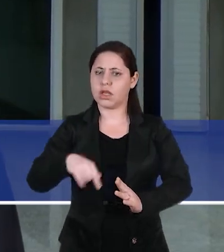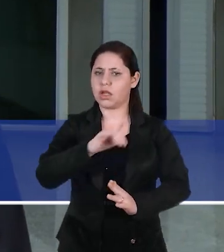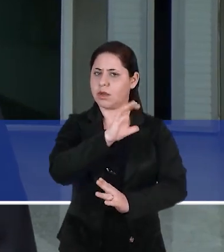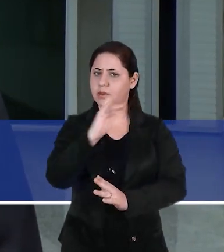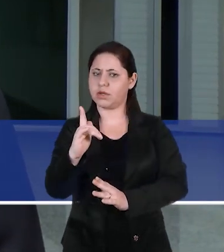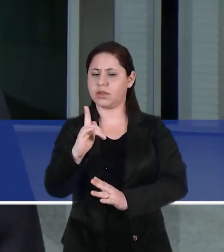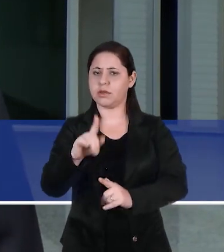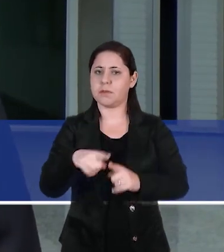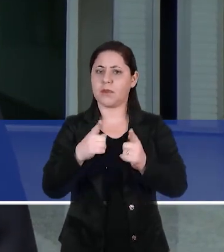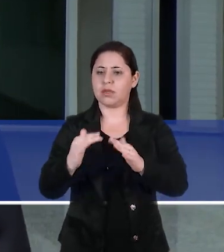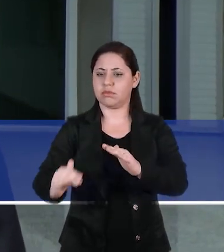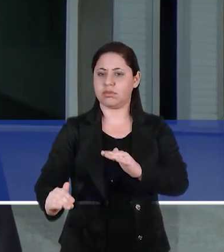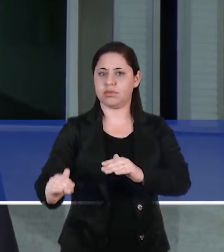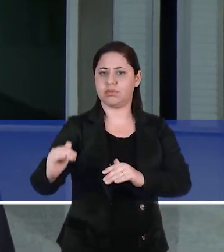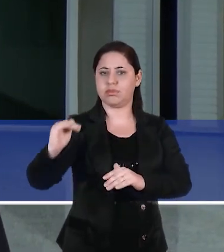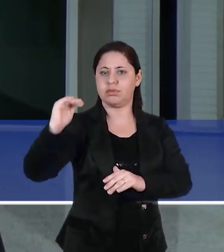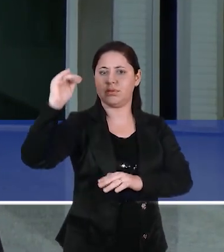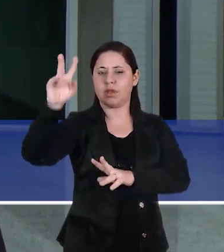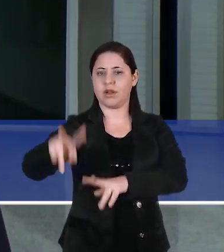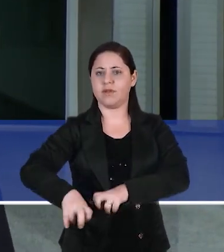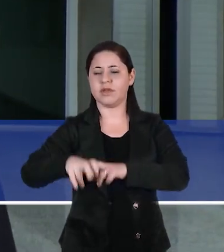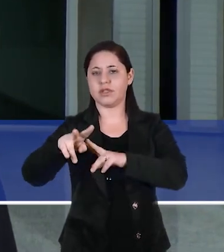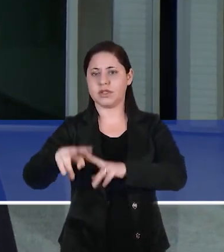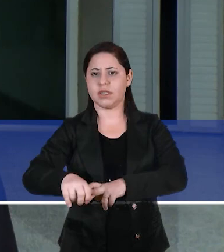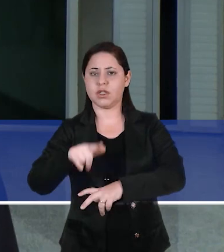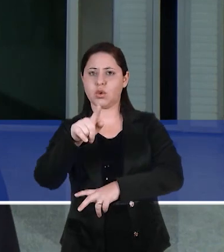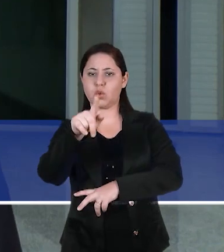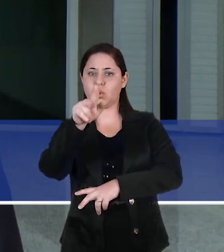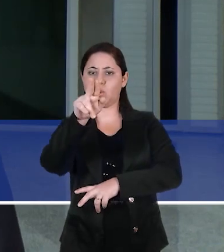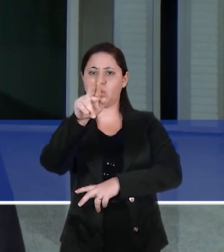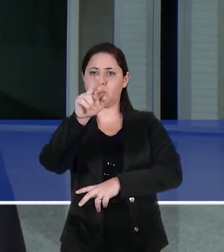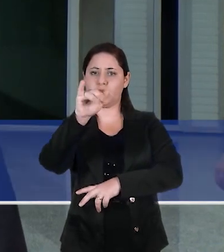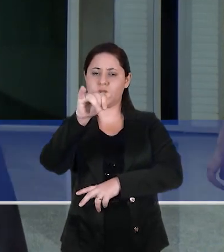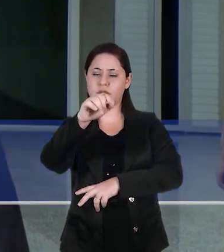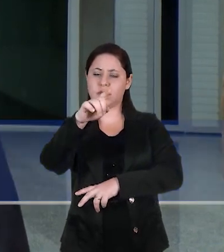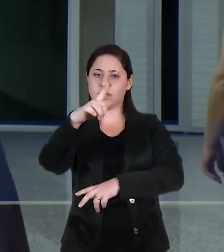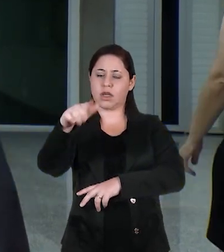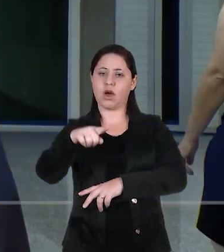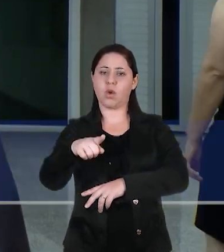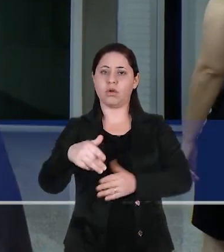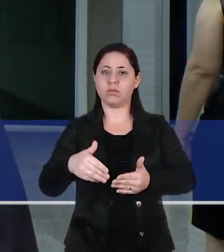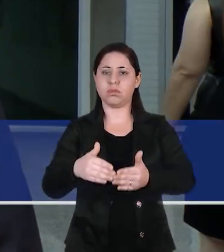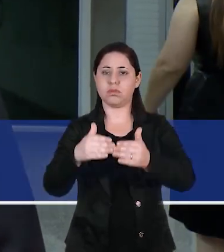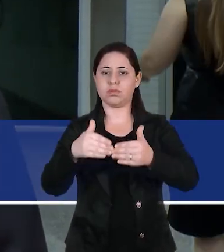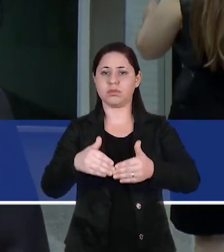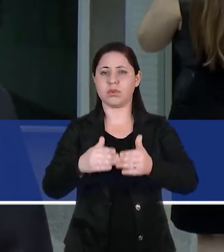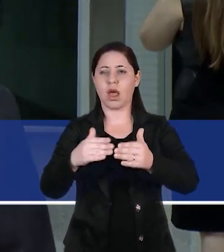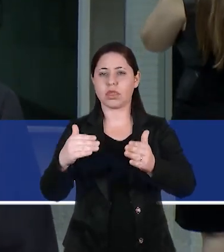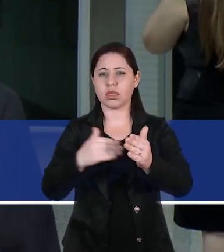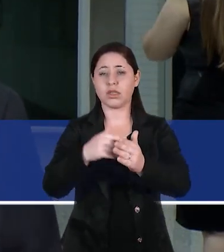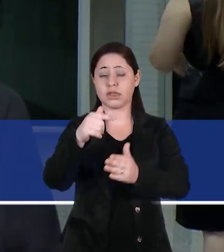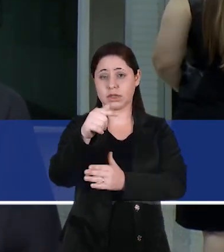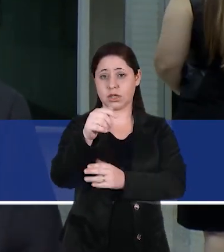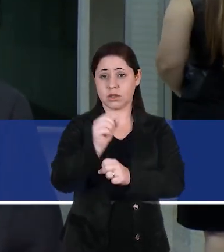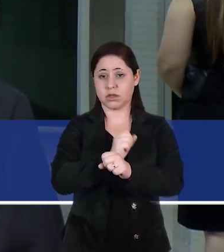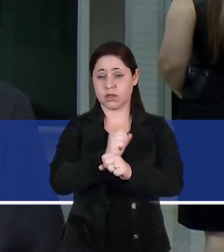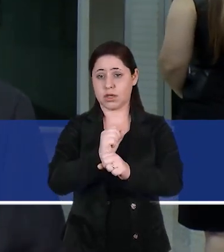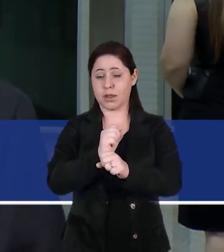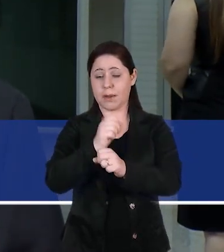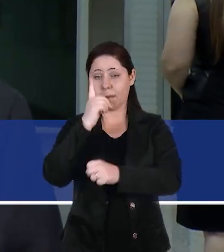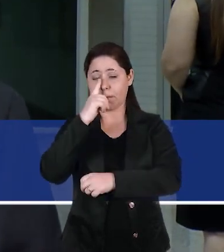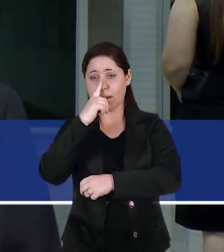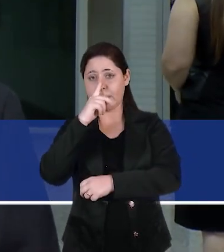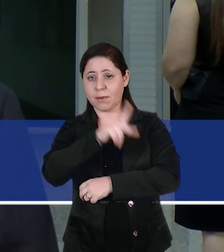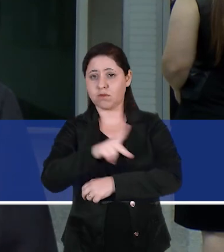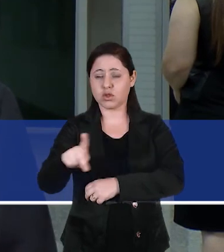fui criado lá na Fazenda Curizal, que é no município de Corumbá, até os 7 anos de idade. E a